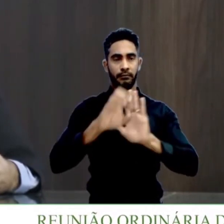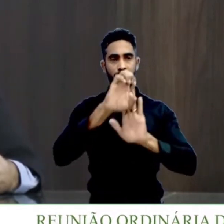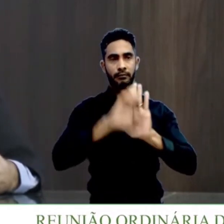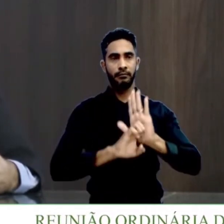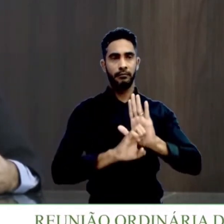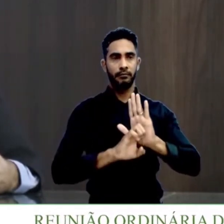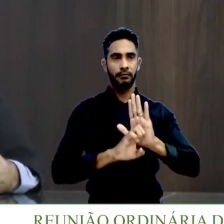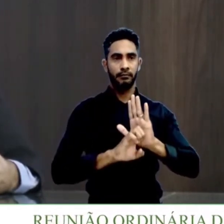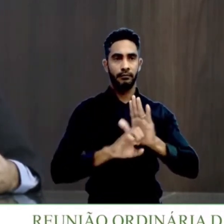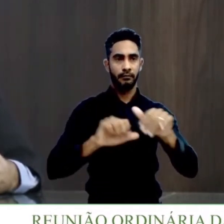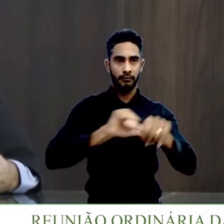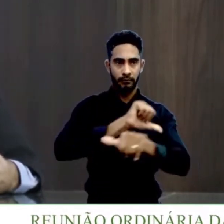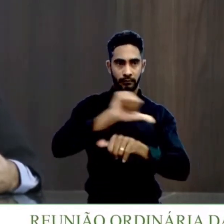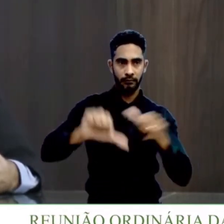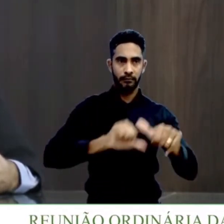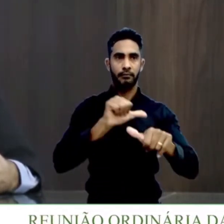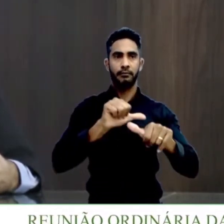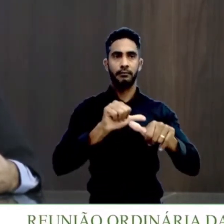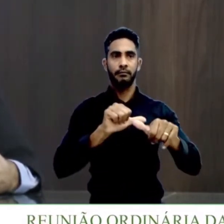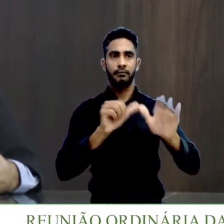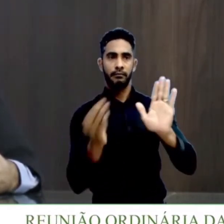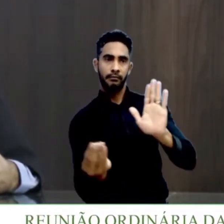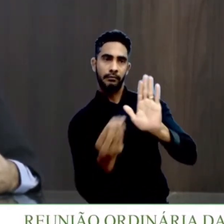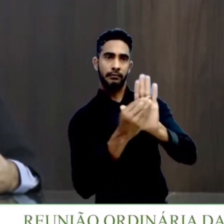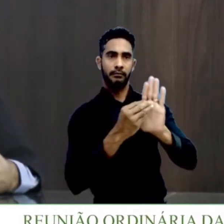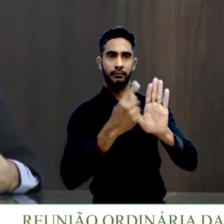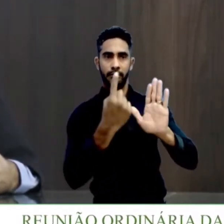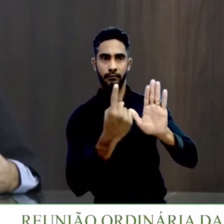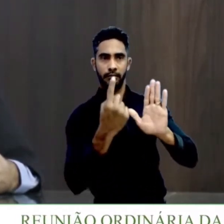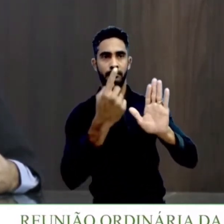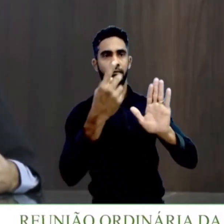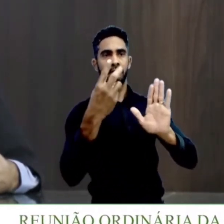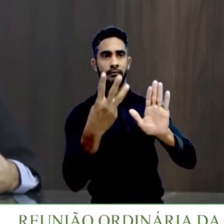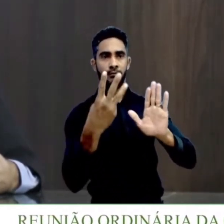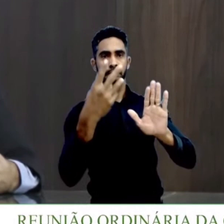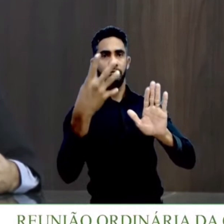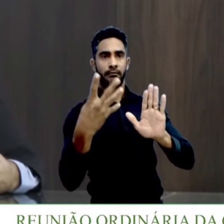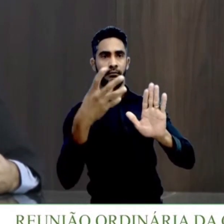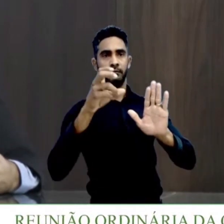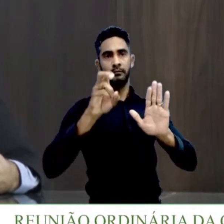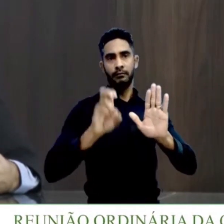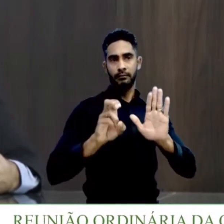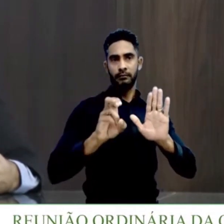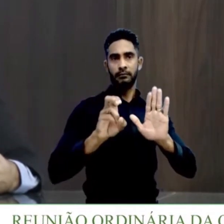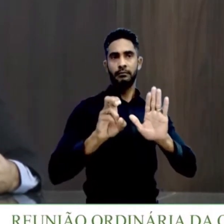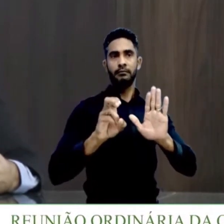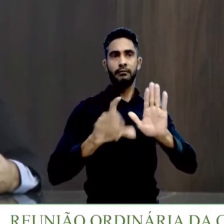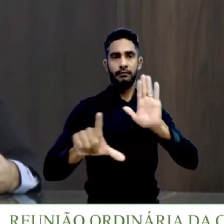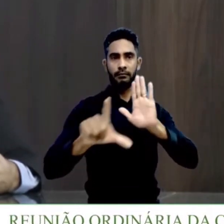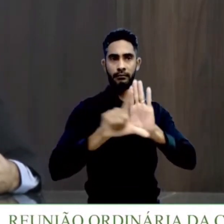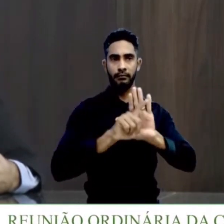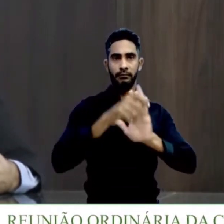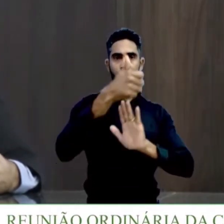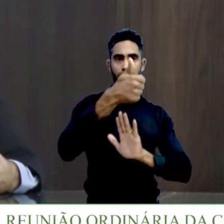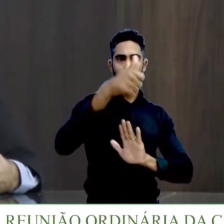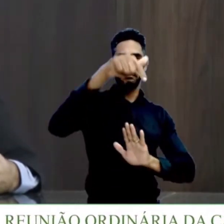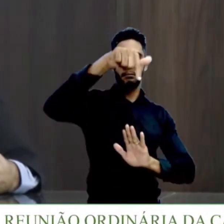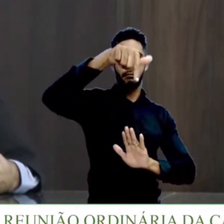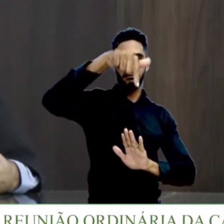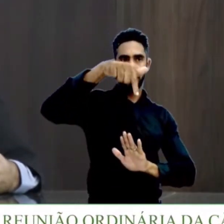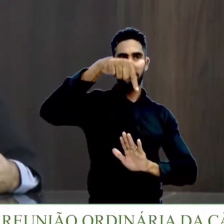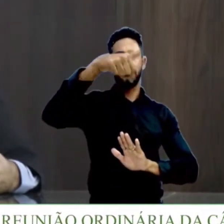Ementa, altera os anexos 1, 3, 4 e 5 da Lei